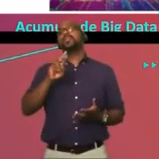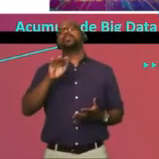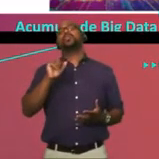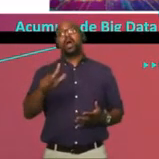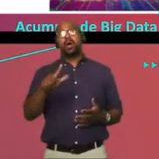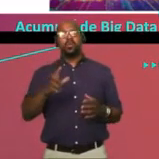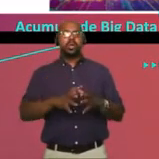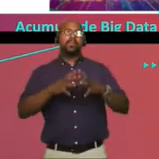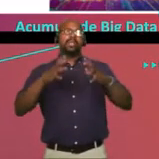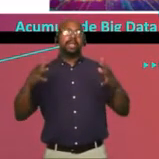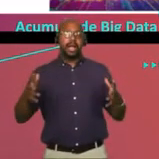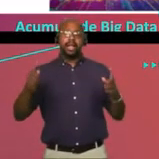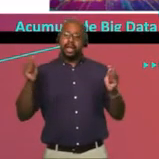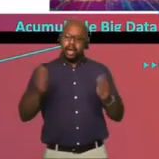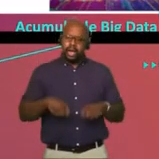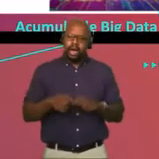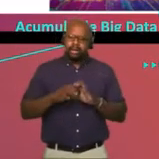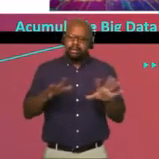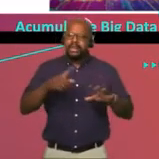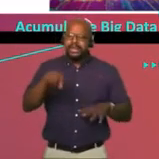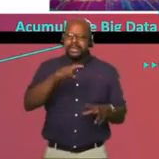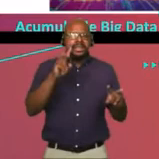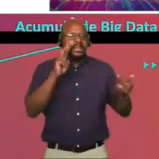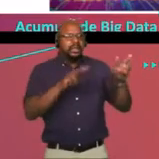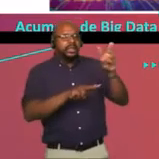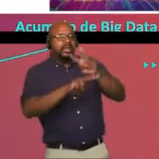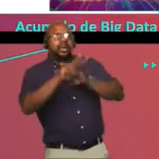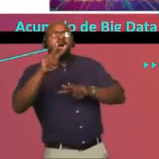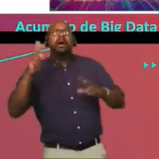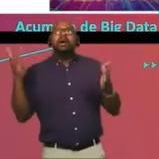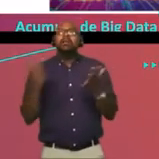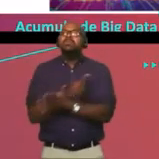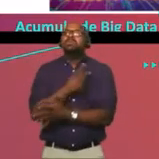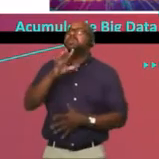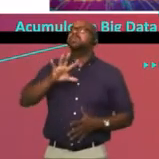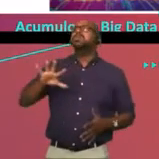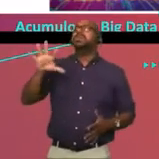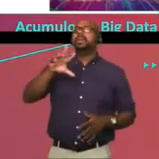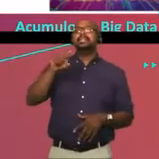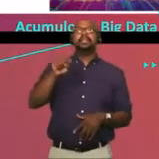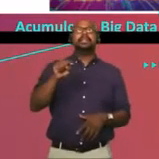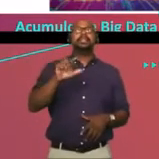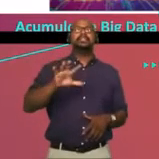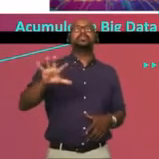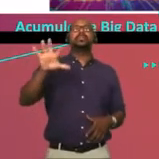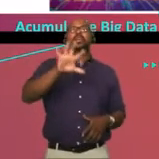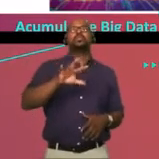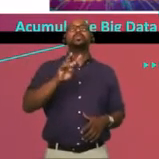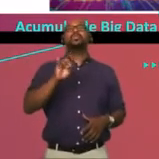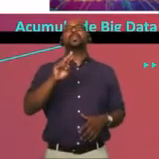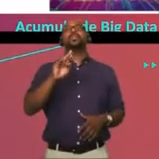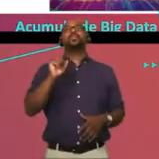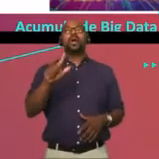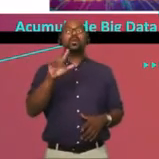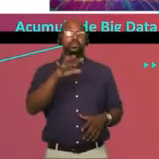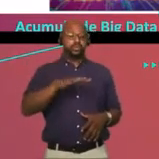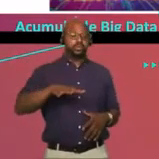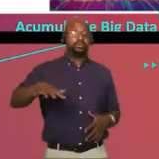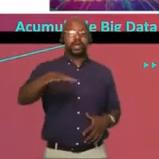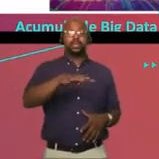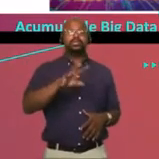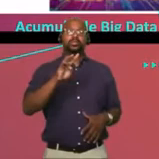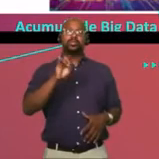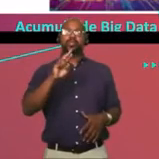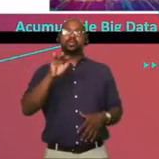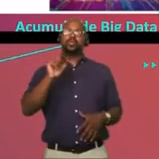aumentada que permite com que você veja o que está acontecendo nesse espaço virtual o espaço virtual